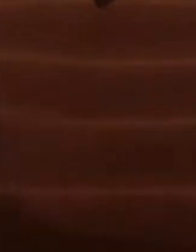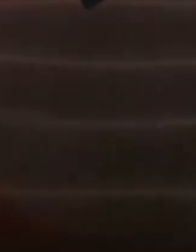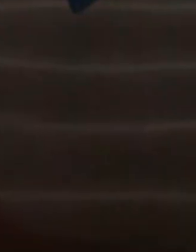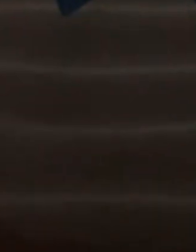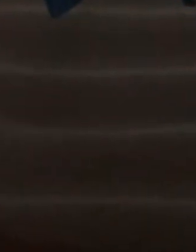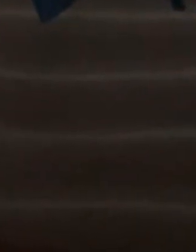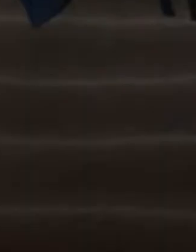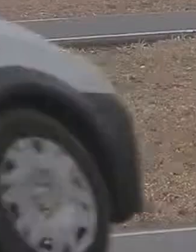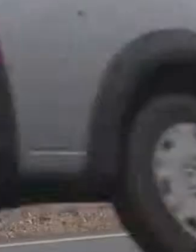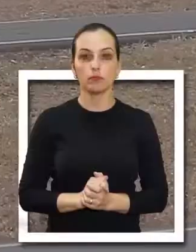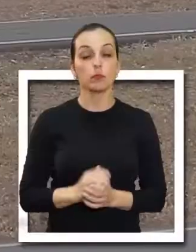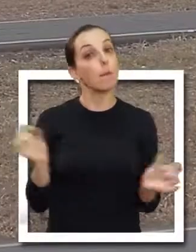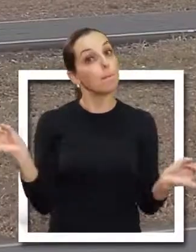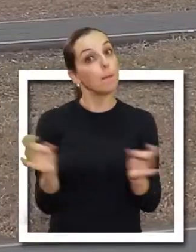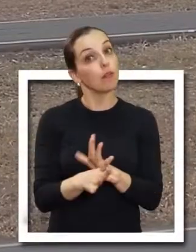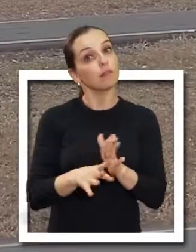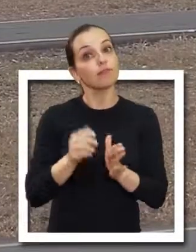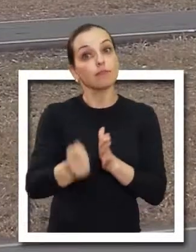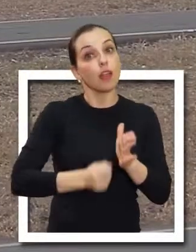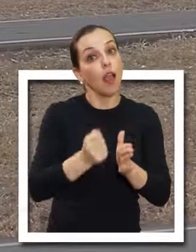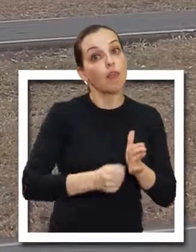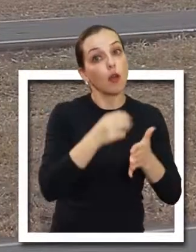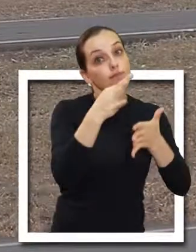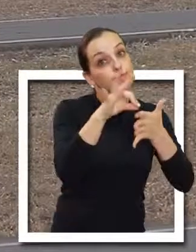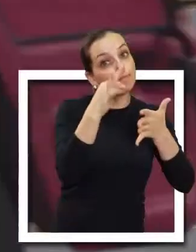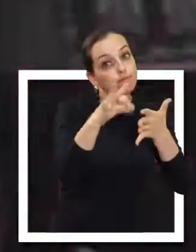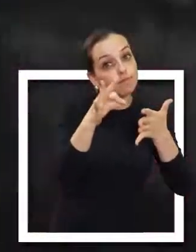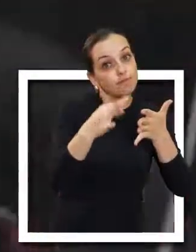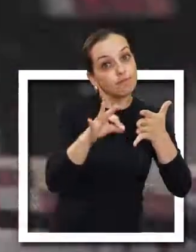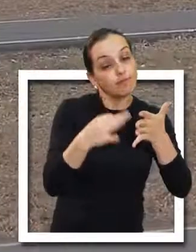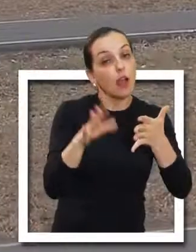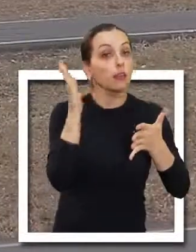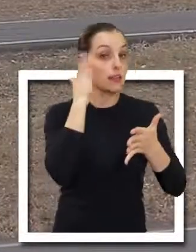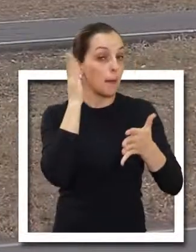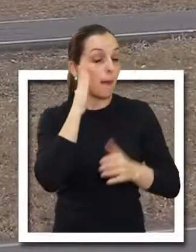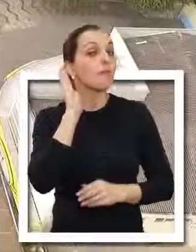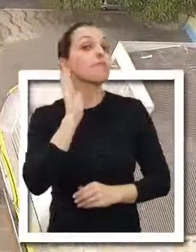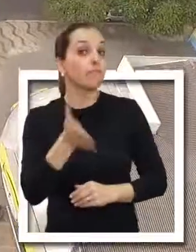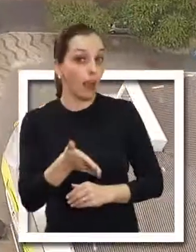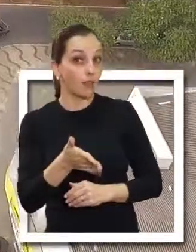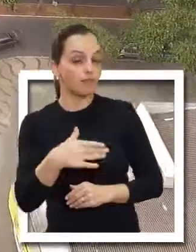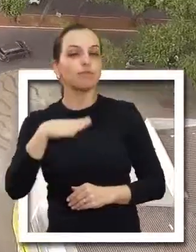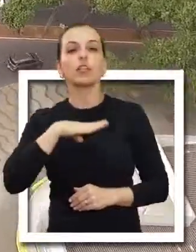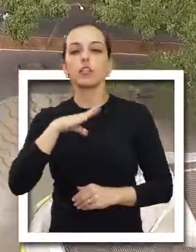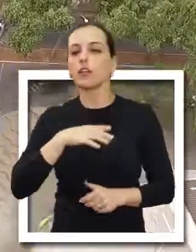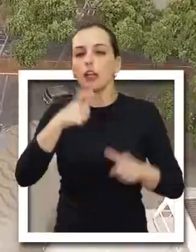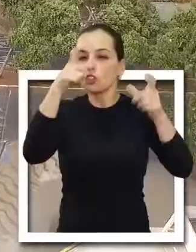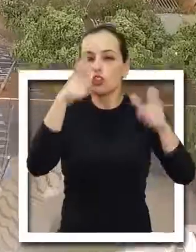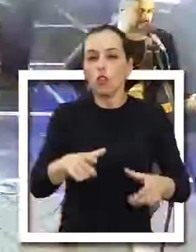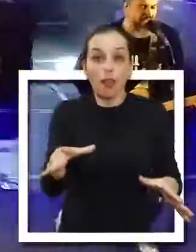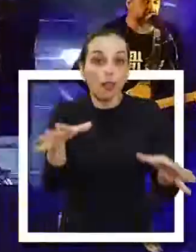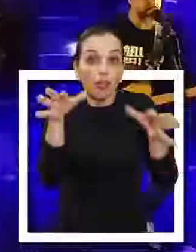Jurássico. Fim da viagem! Bons motivos não faltam para conhecer e